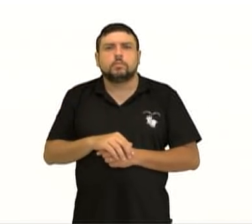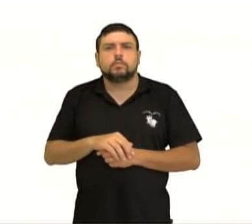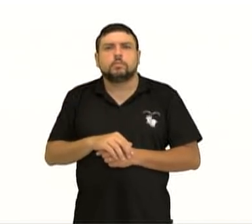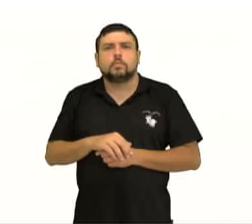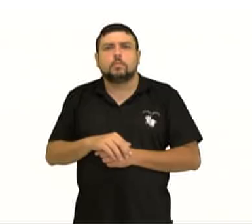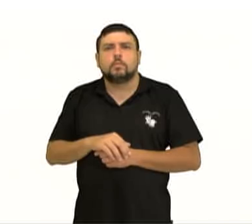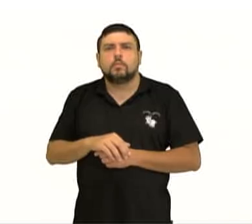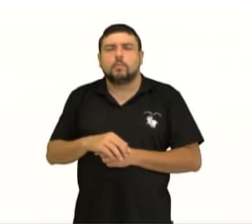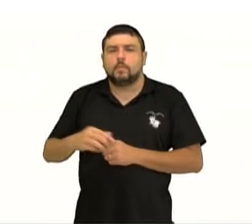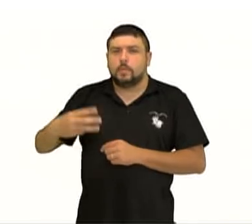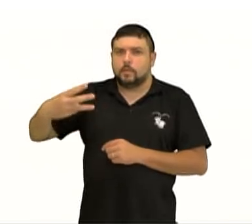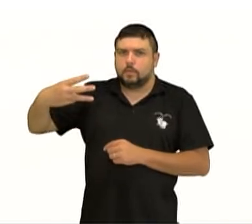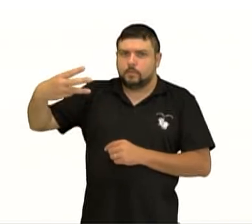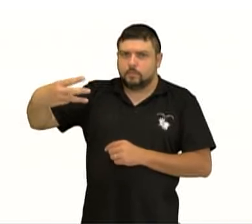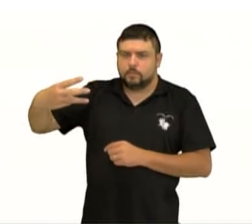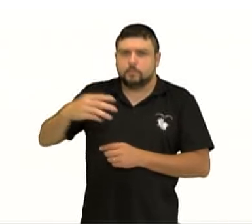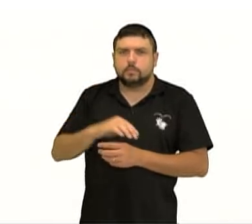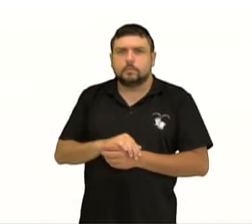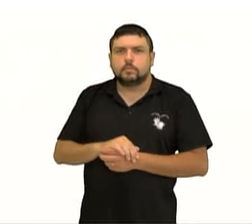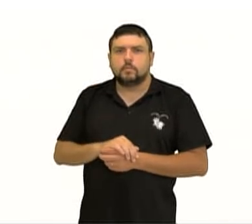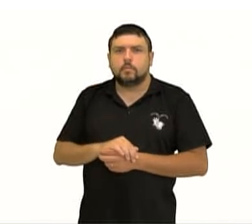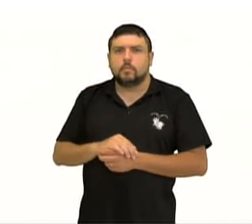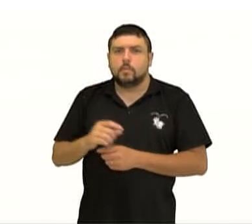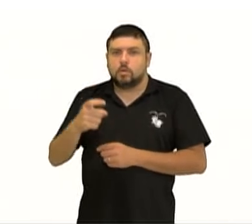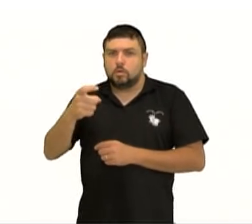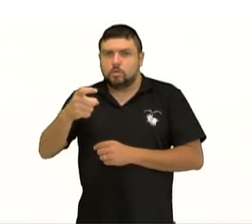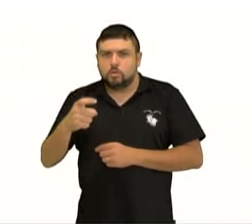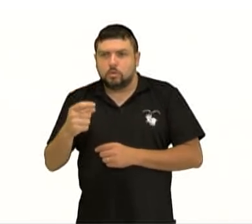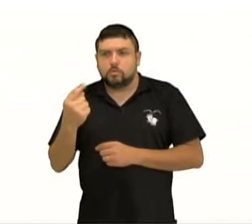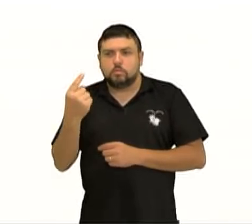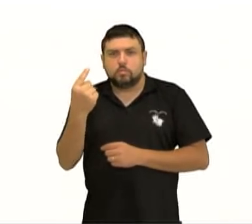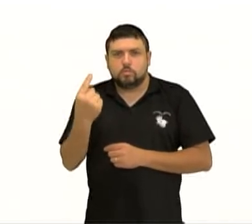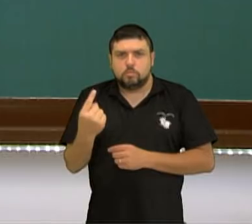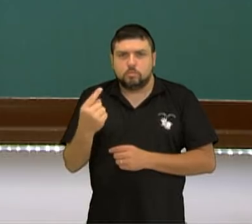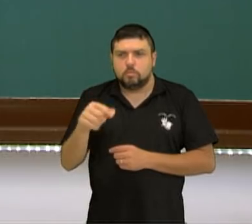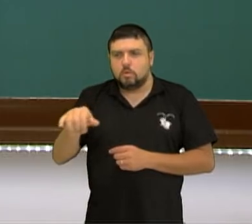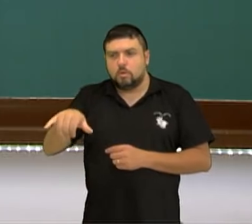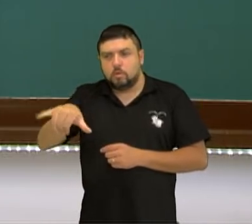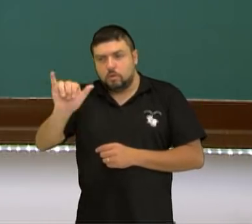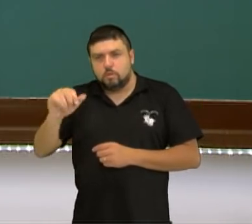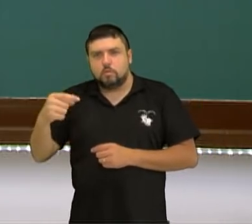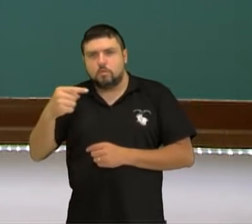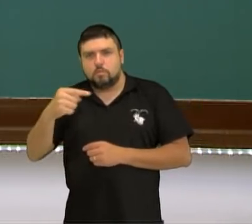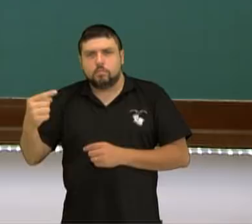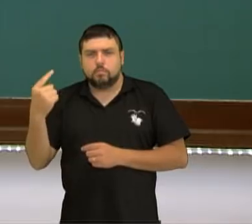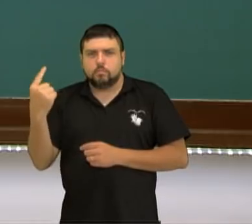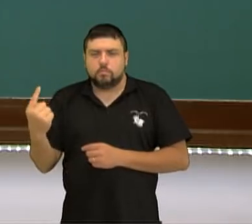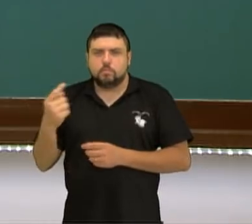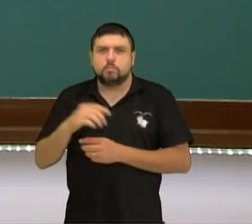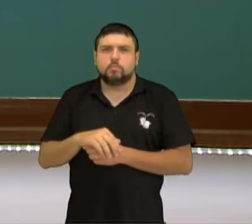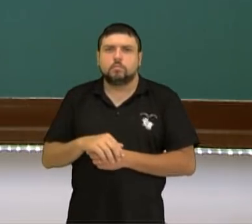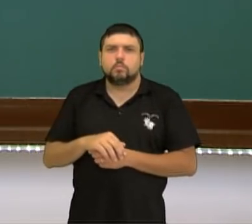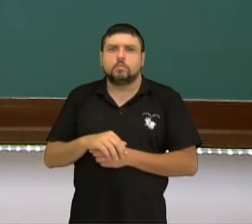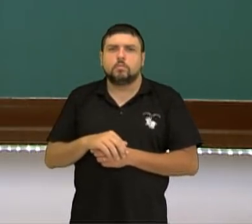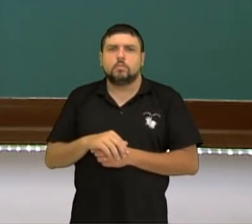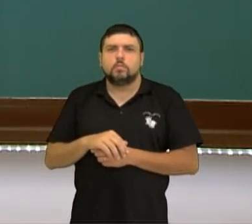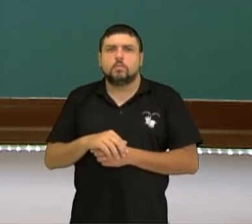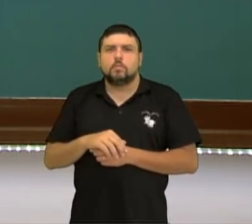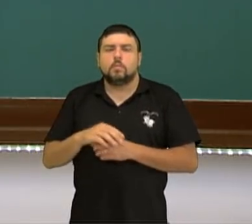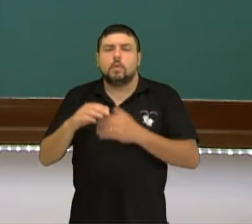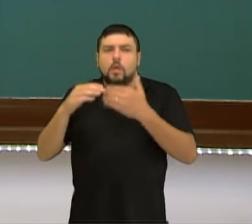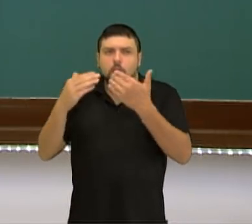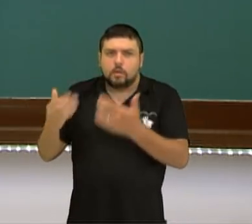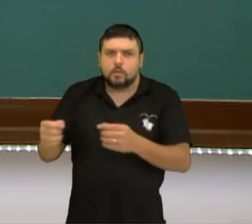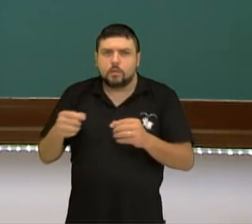Terceiro ponto calculado aqui. Quando o x for 1, y é menos 1. Na marcação desses três pontos, você